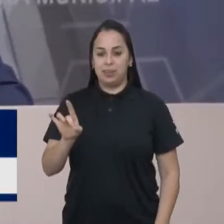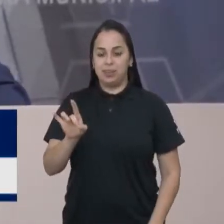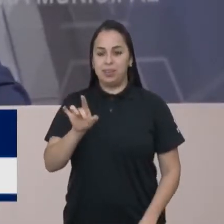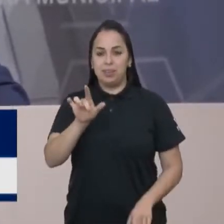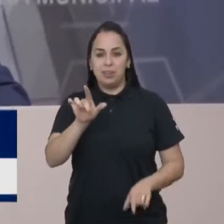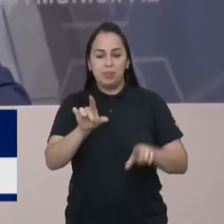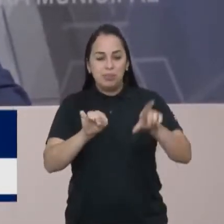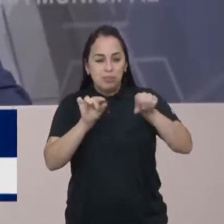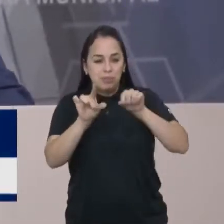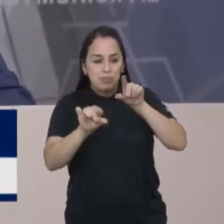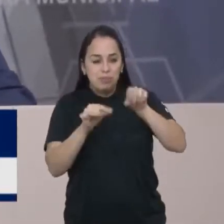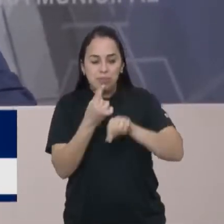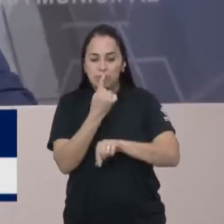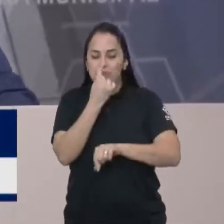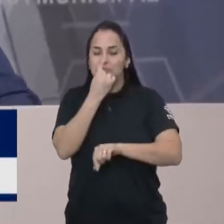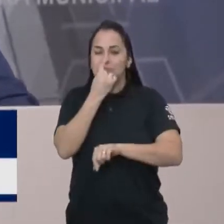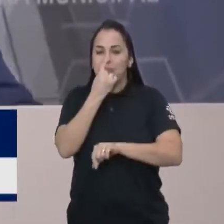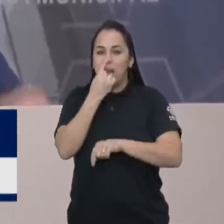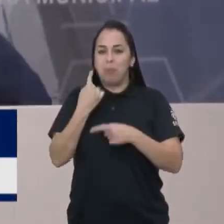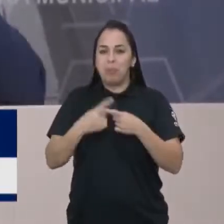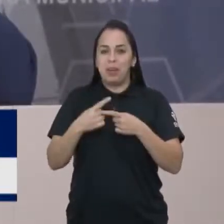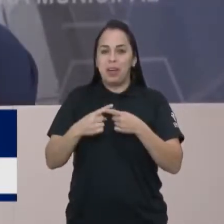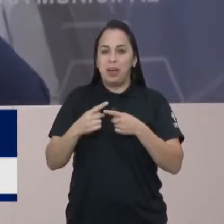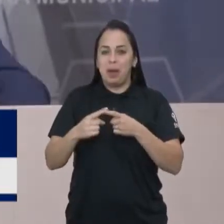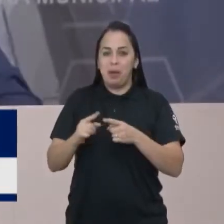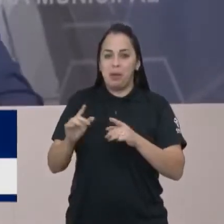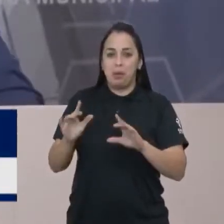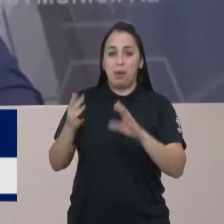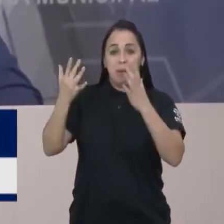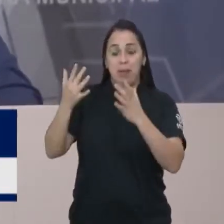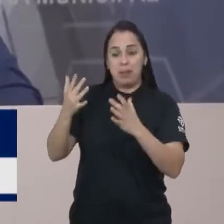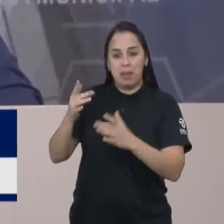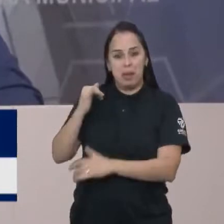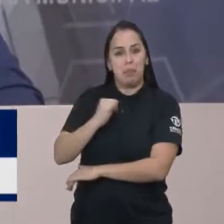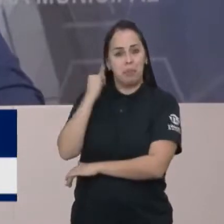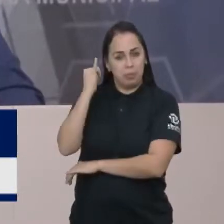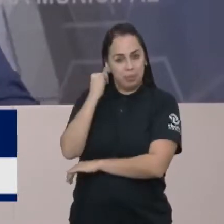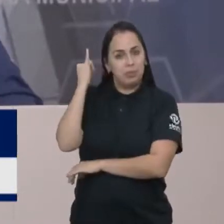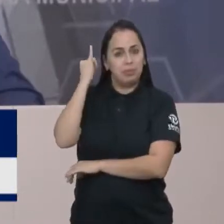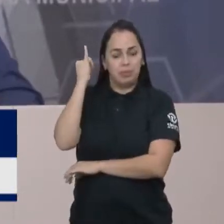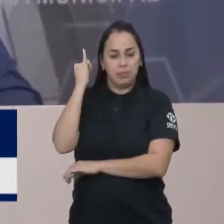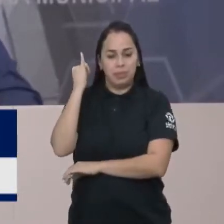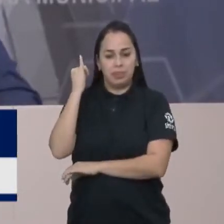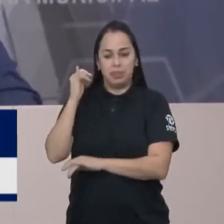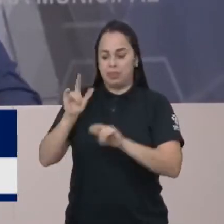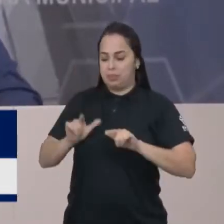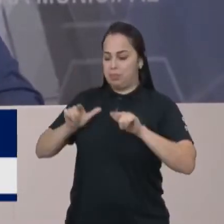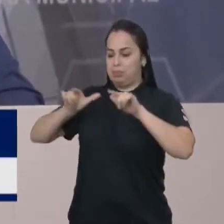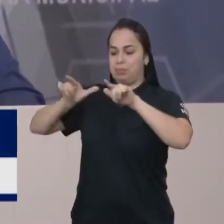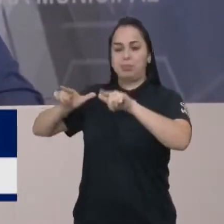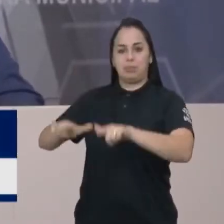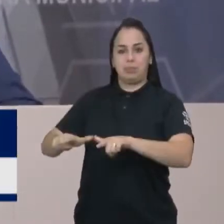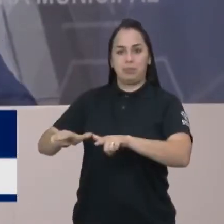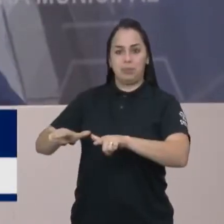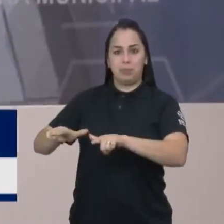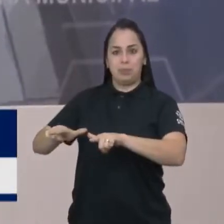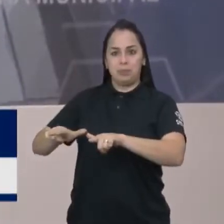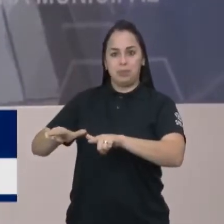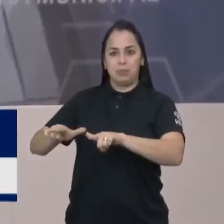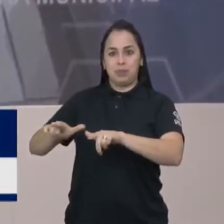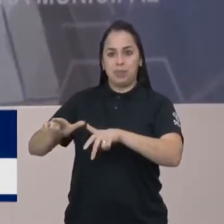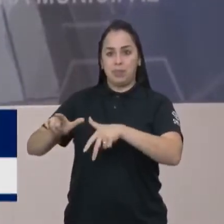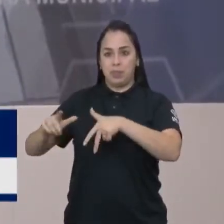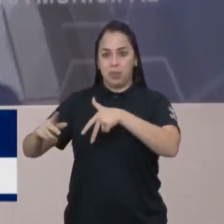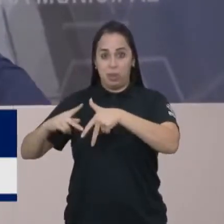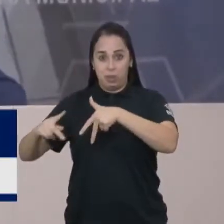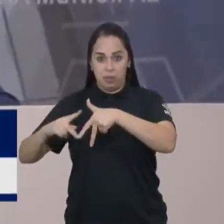para uma celebração tão importante quanto essa para o meu pai, a solenidade de título de cidadão